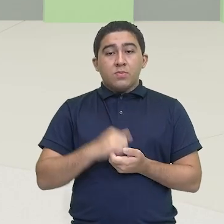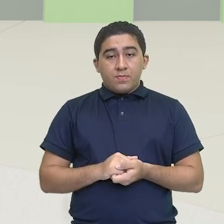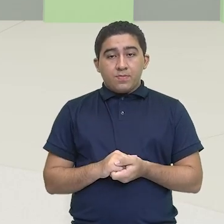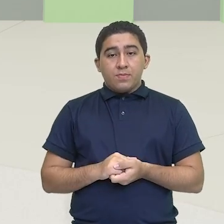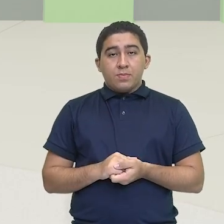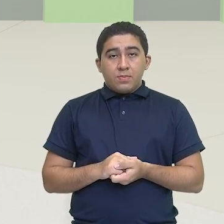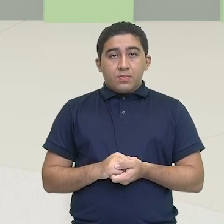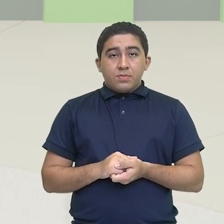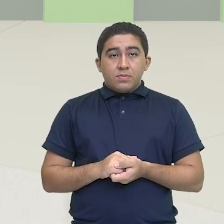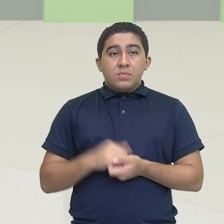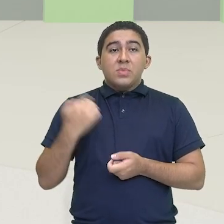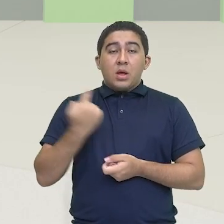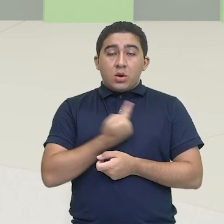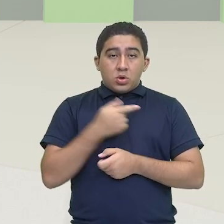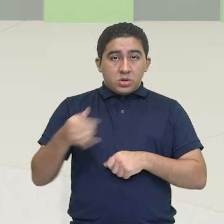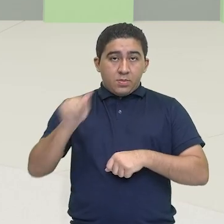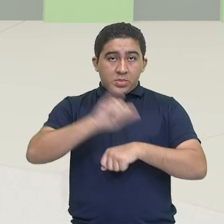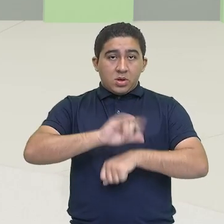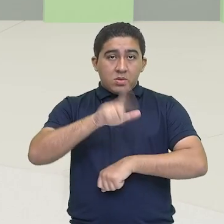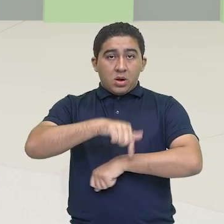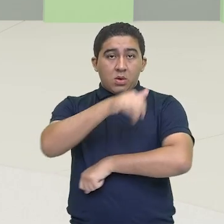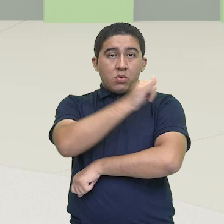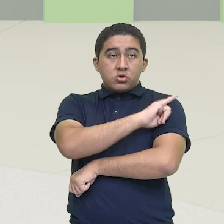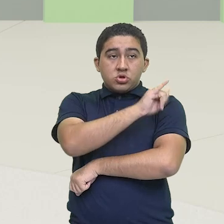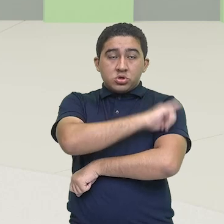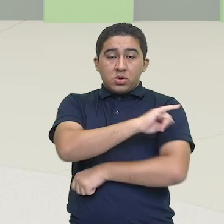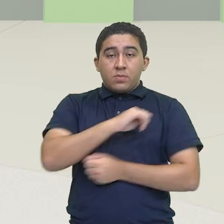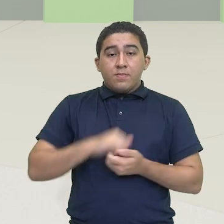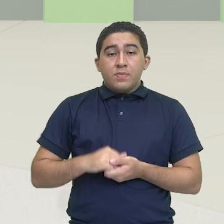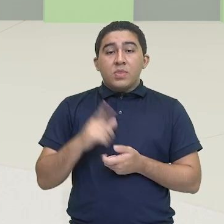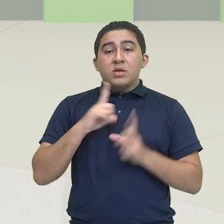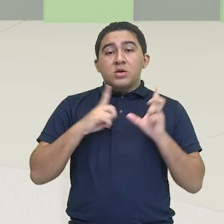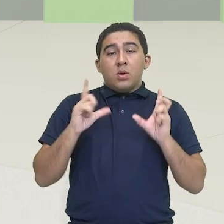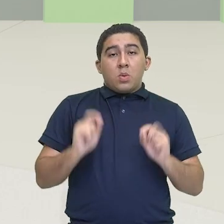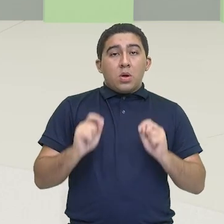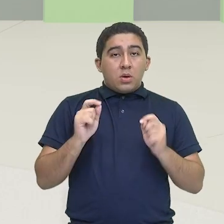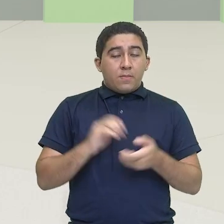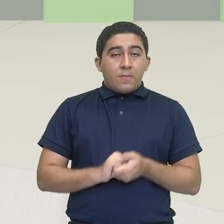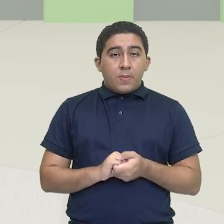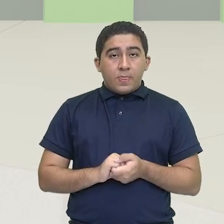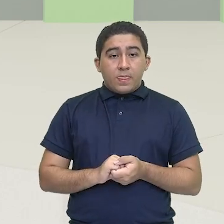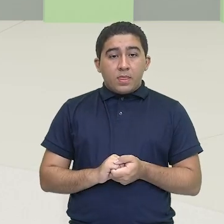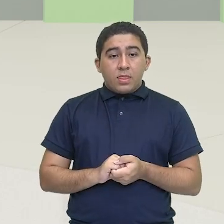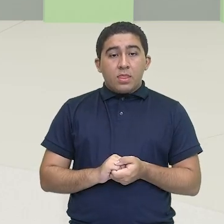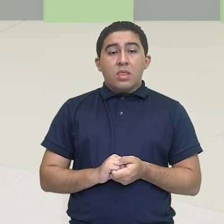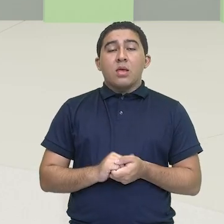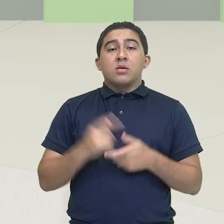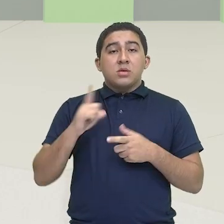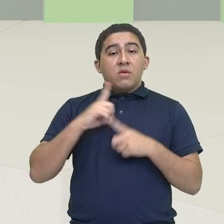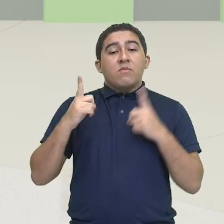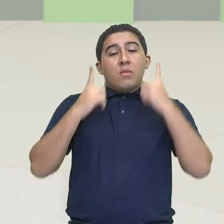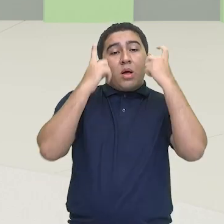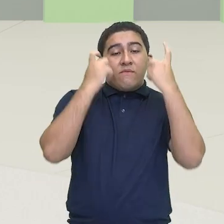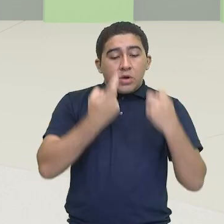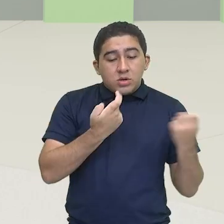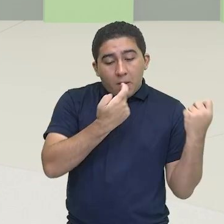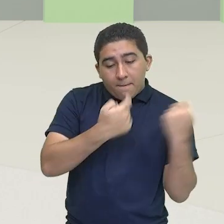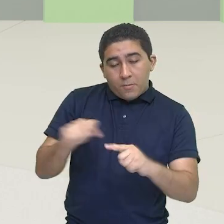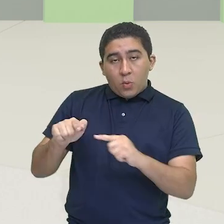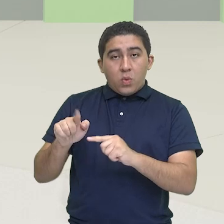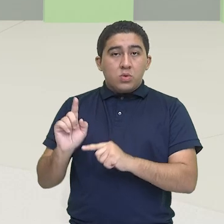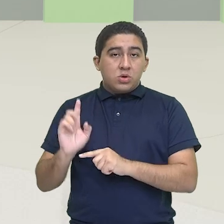nossa capital, então, que era o Rio de Janeiro, houve uma rebeldia popular, né, contra